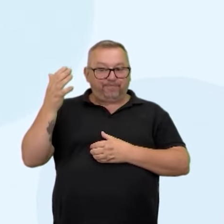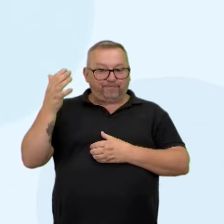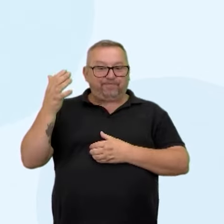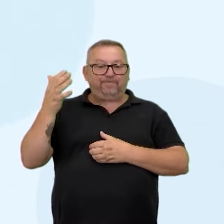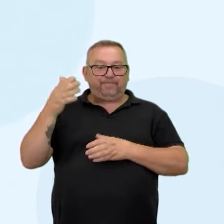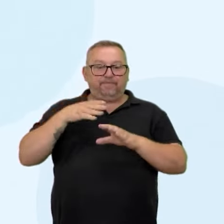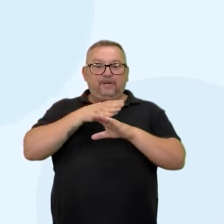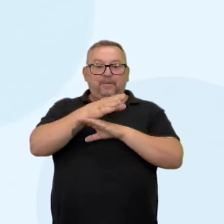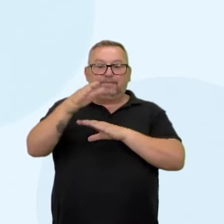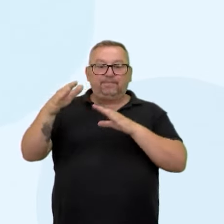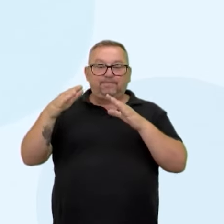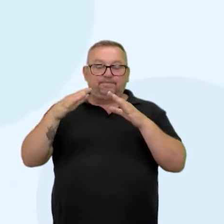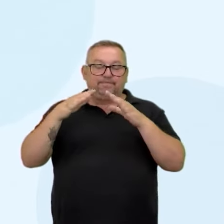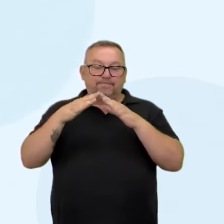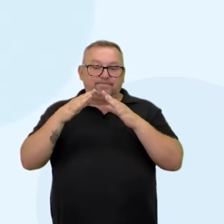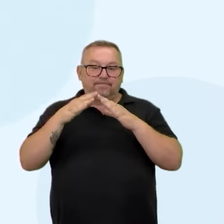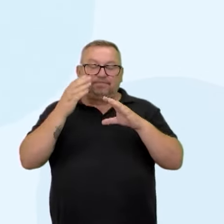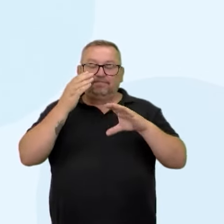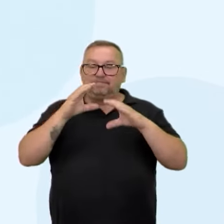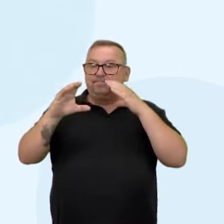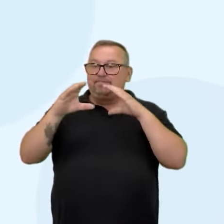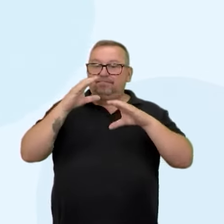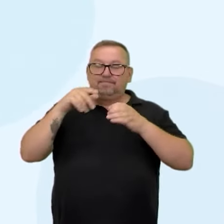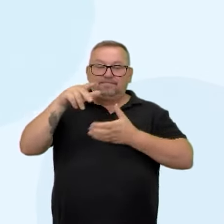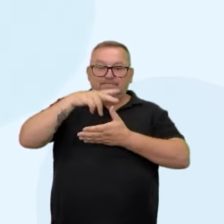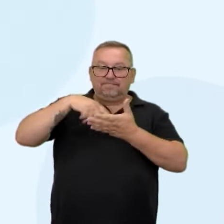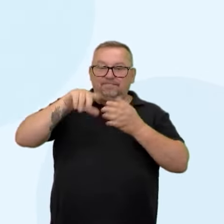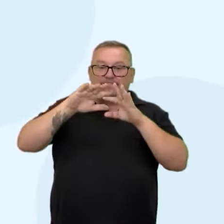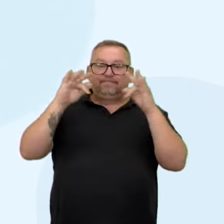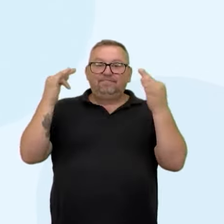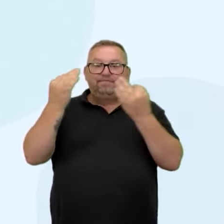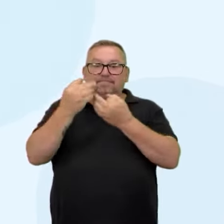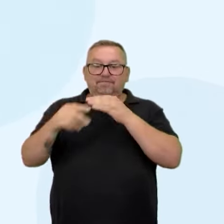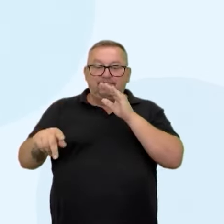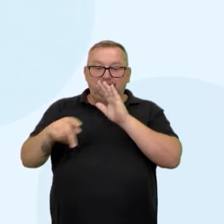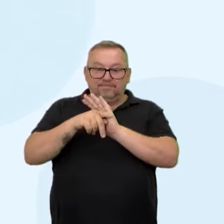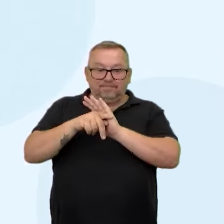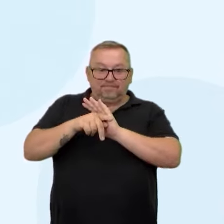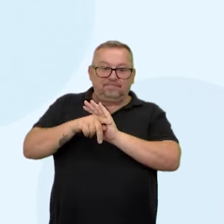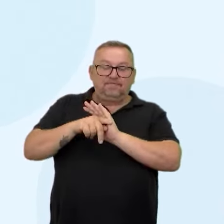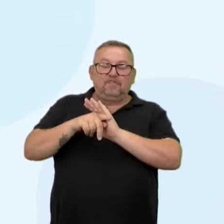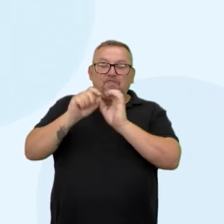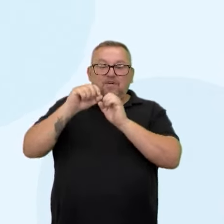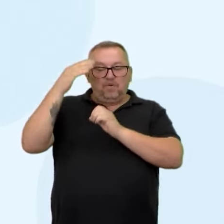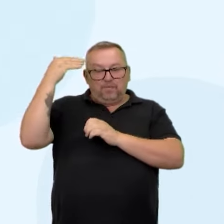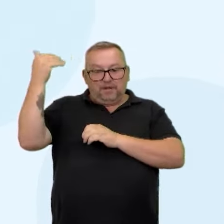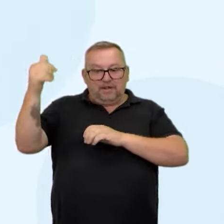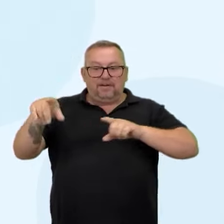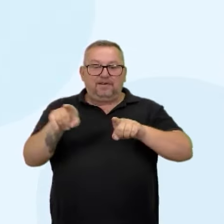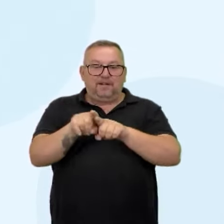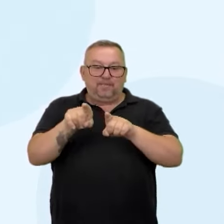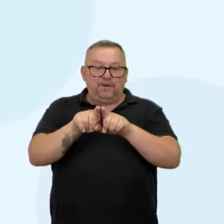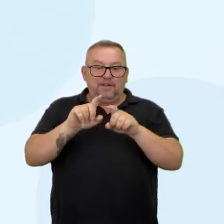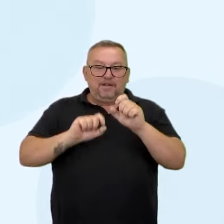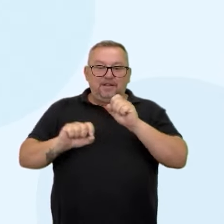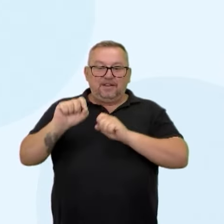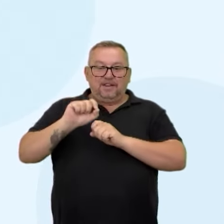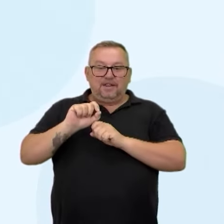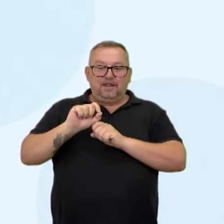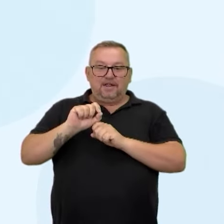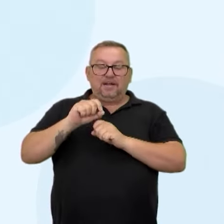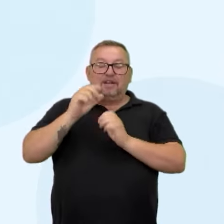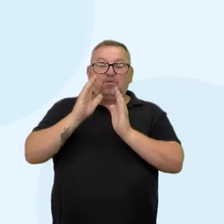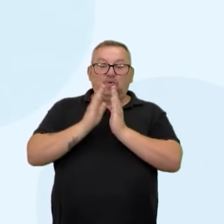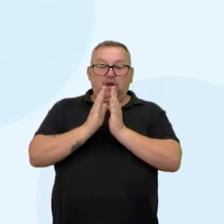Eles entram nas casas, cantam, dançam com os familiares, com os proprietários, fazem homenagens e também tem a questão das crenças,